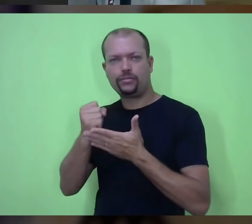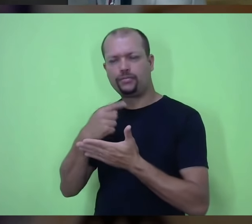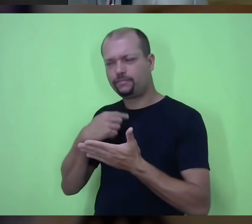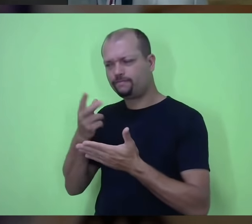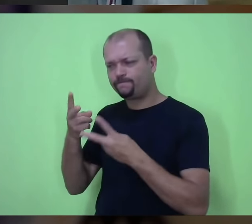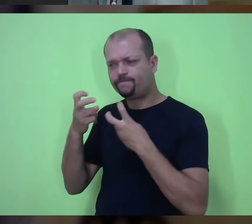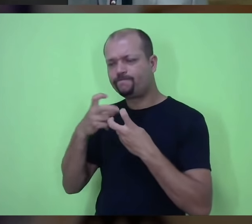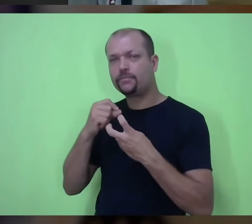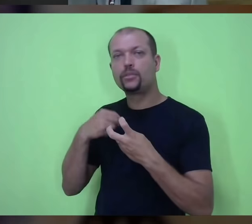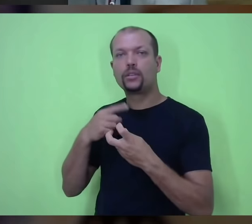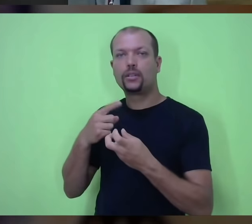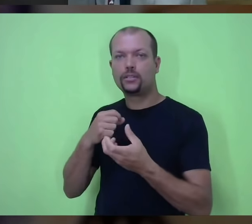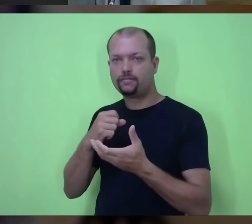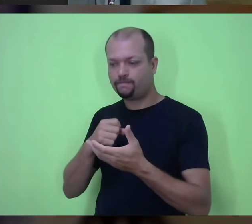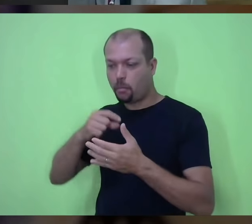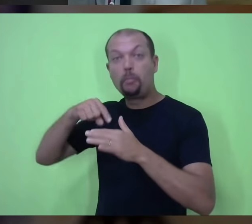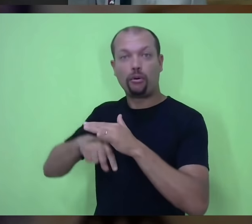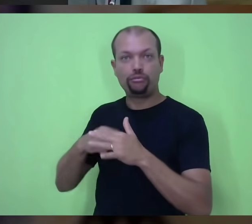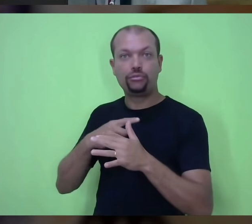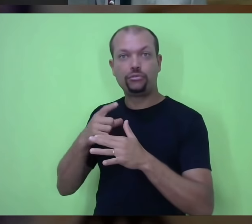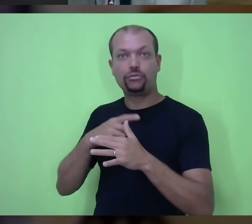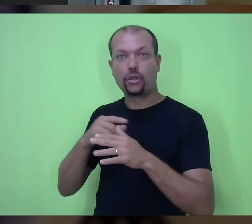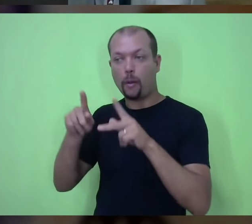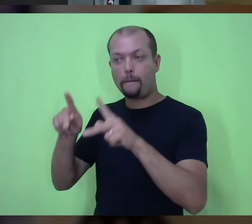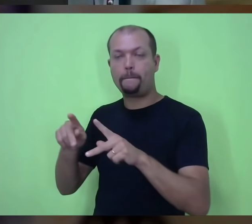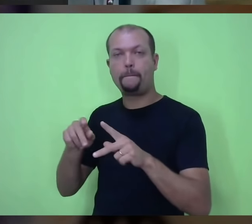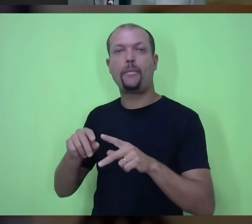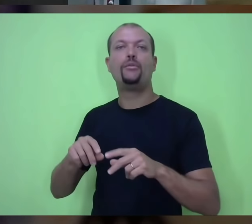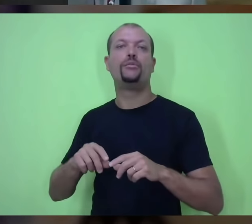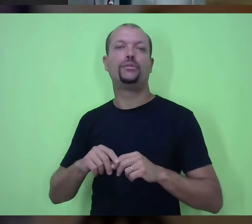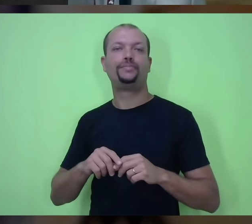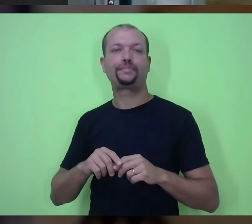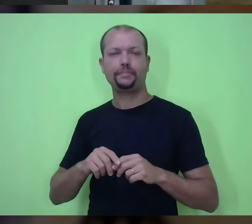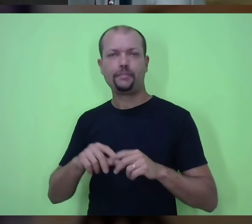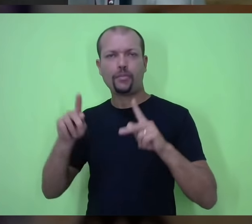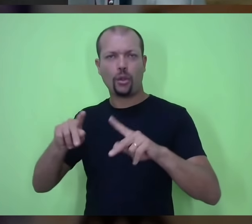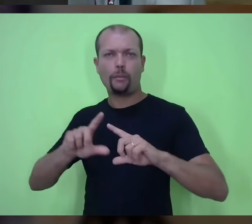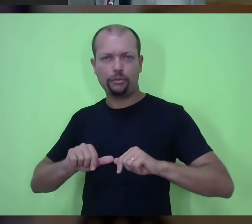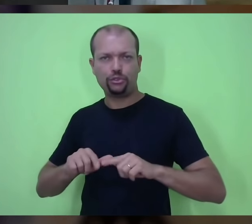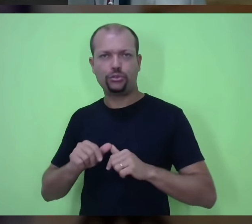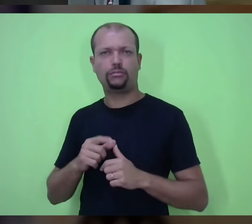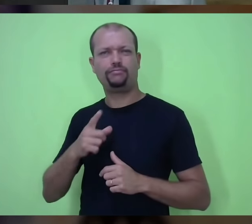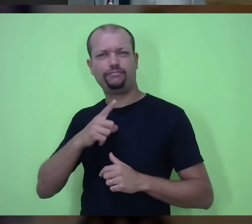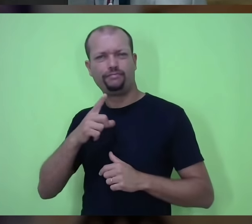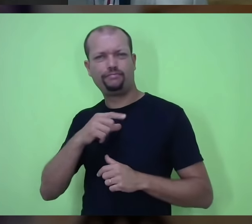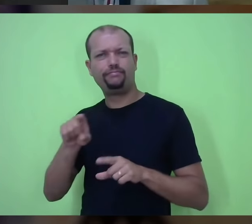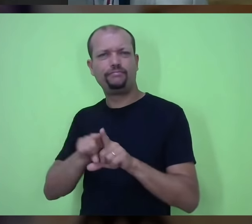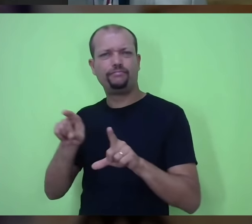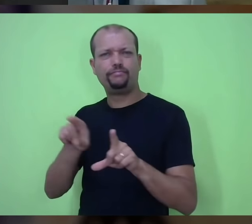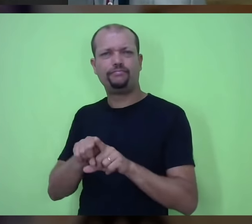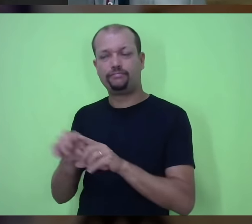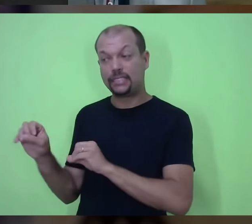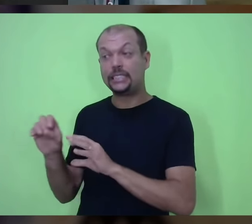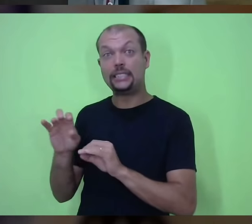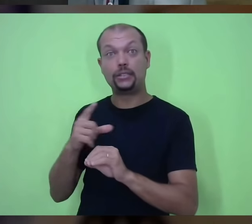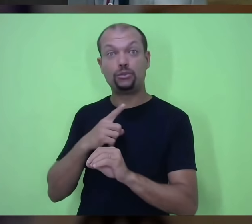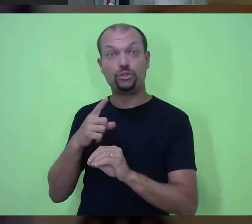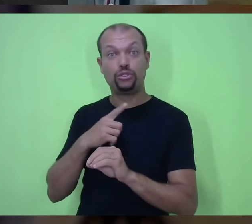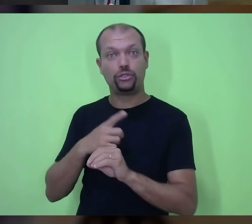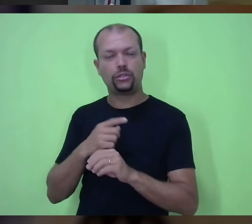quão profunda foi a estruturação que Deus fez com o povo de Israel. Em cada detalhe da vida do povo, havia uma pequena lição. Às